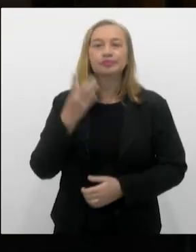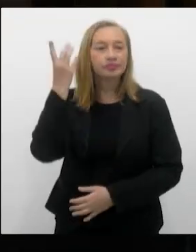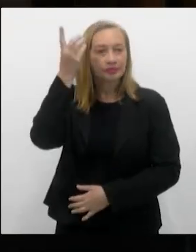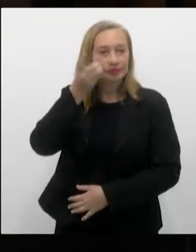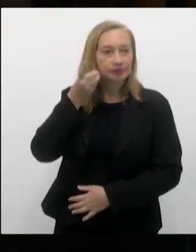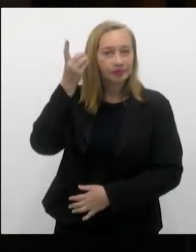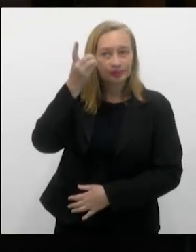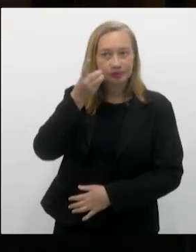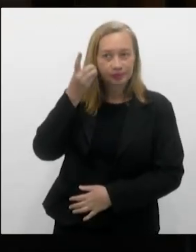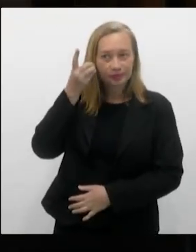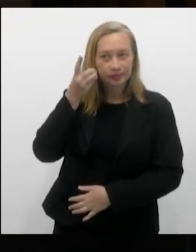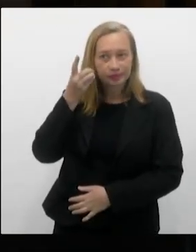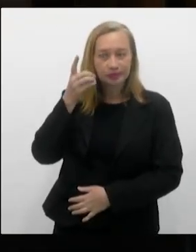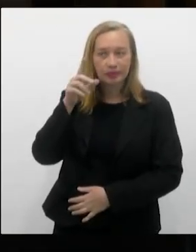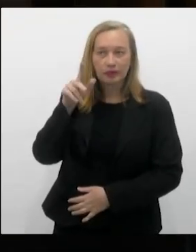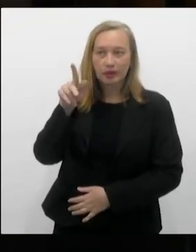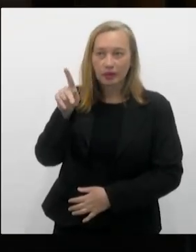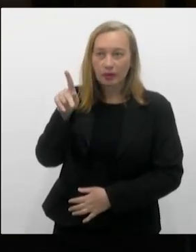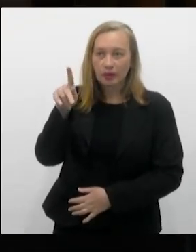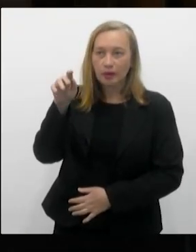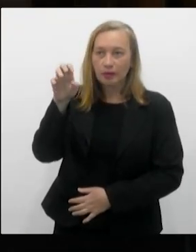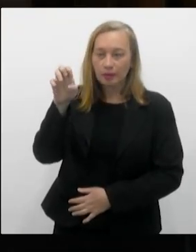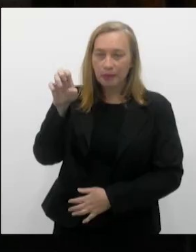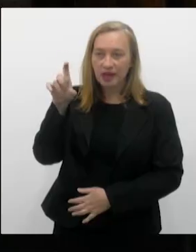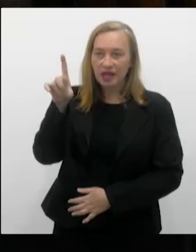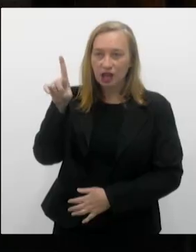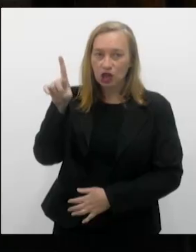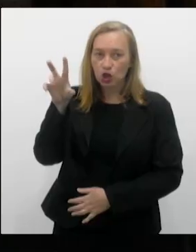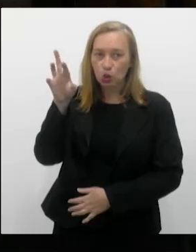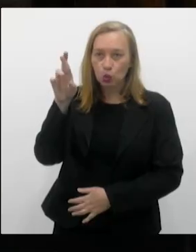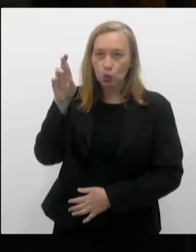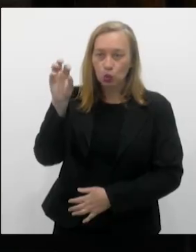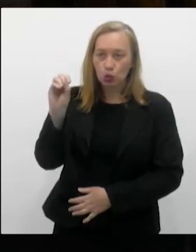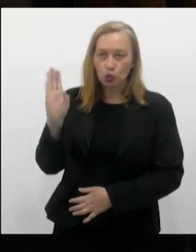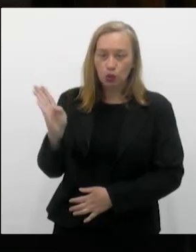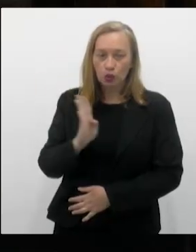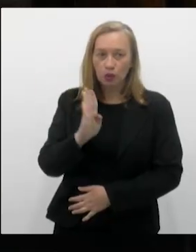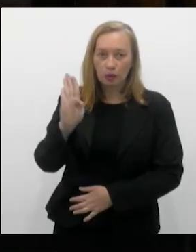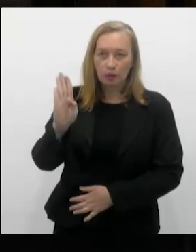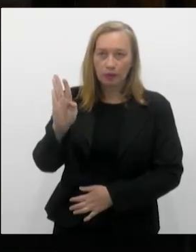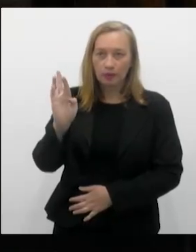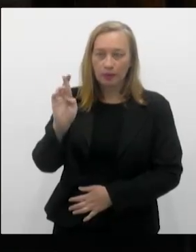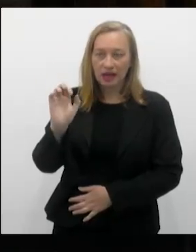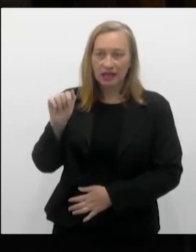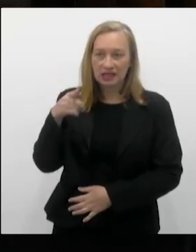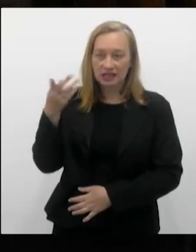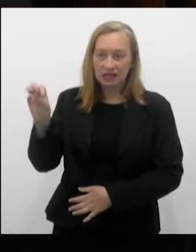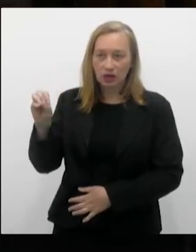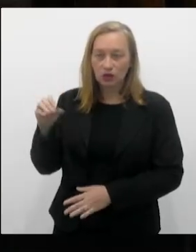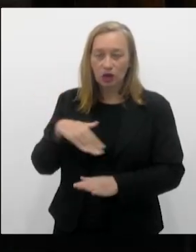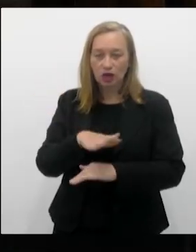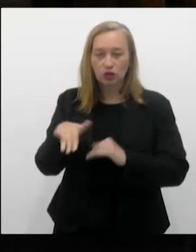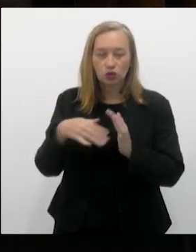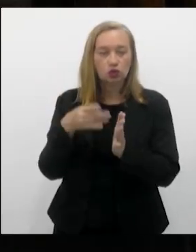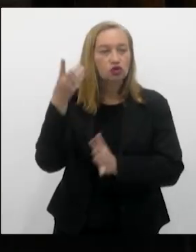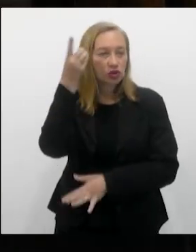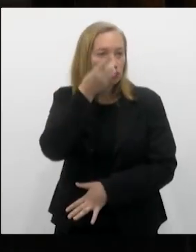deputado Pedro Brazão, senhoras e senhores deputados,